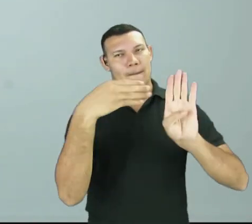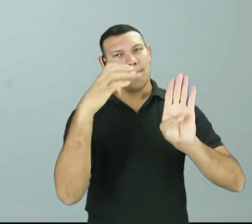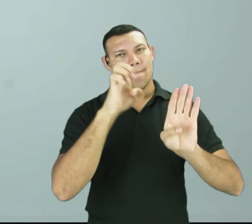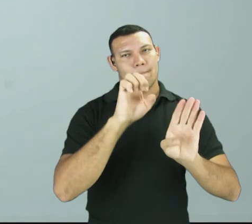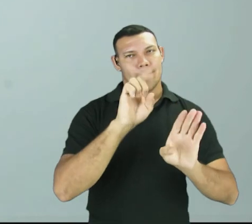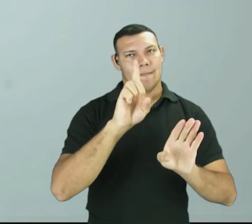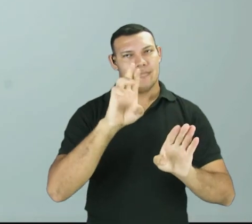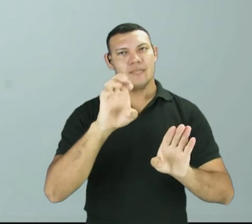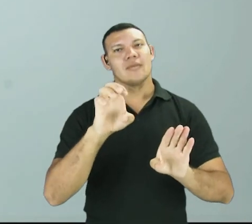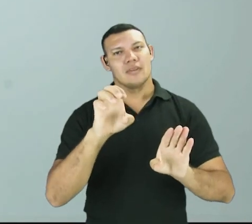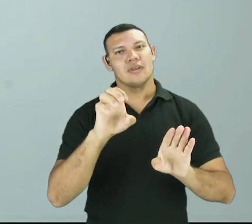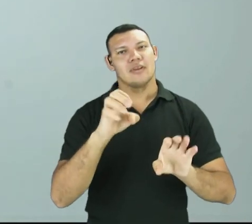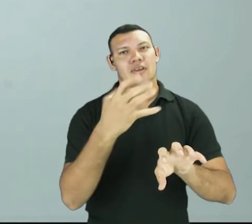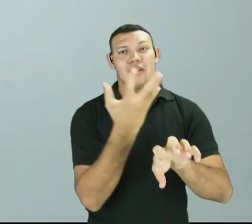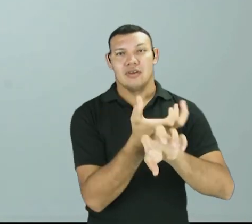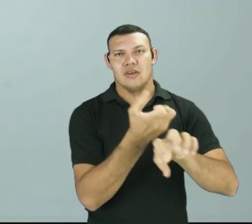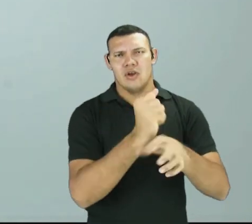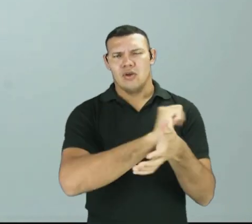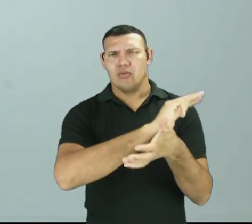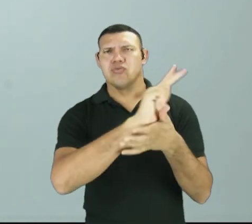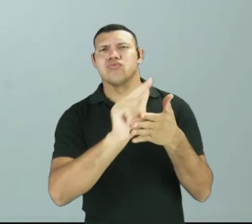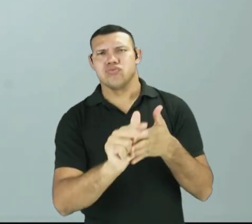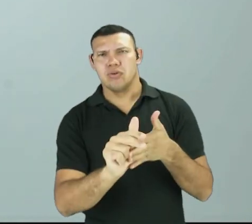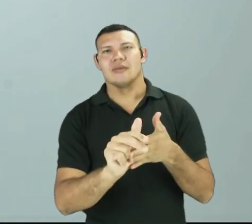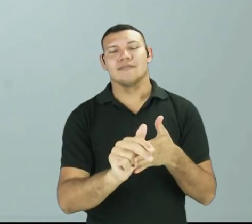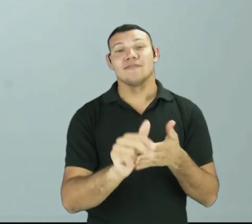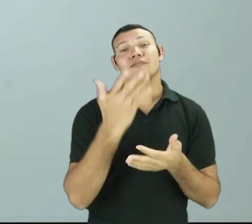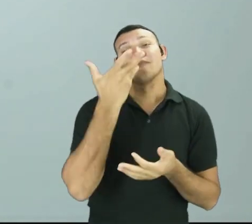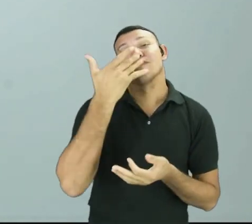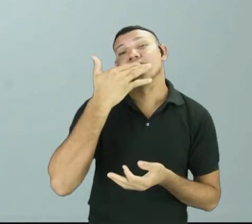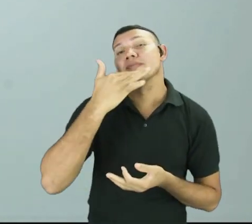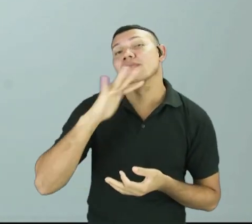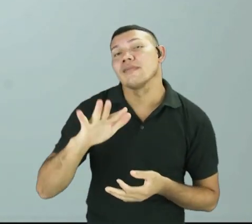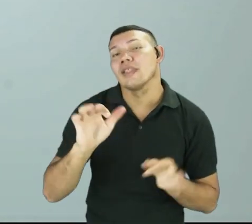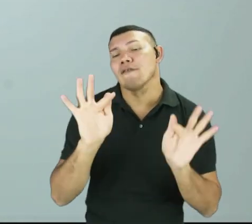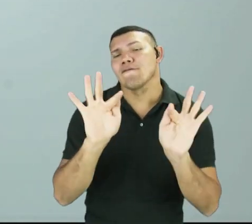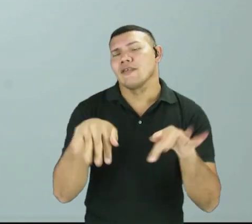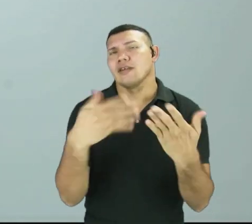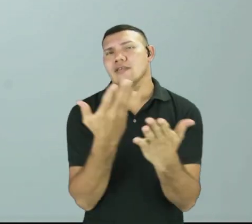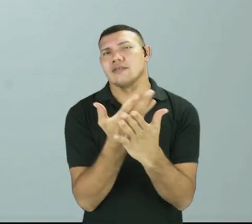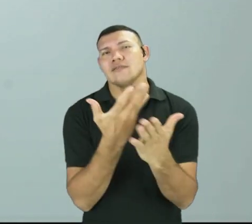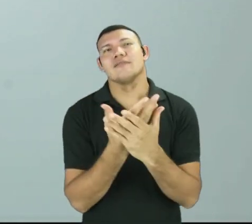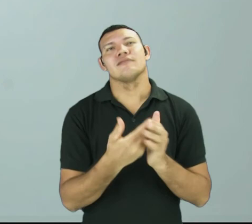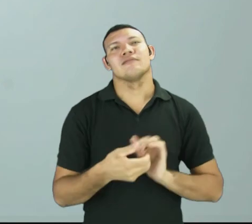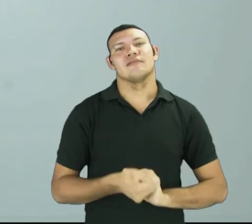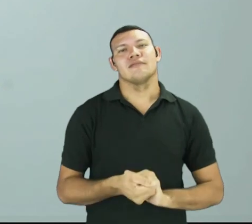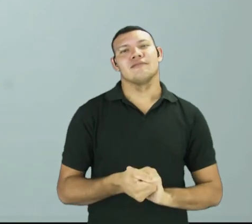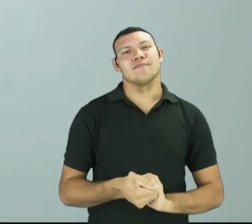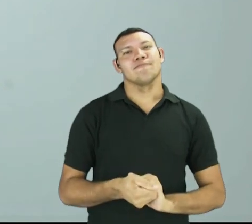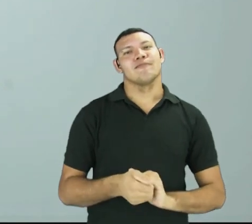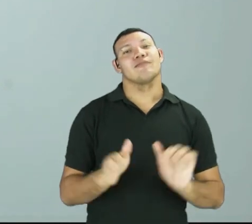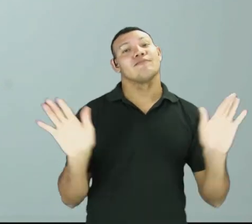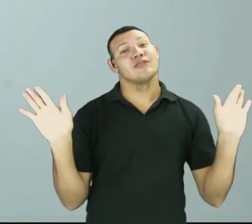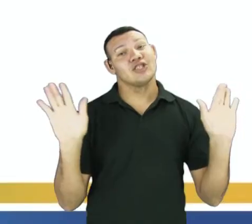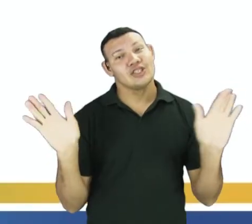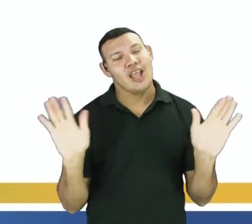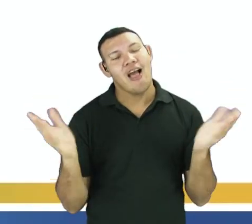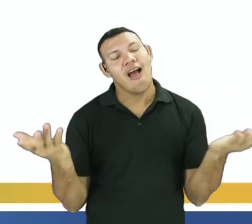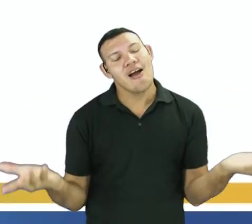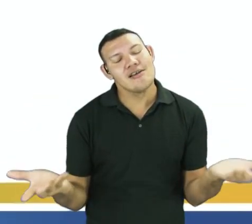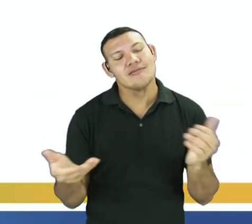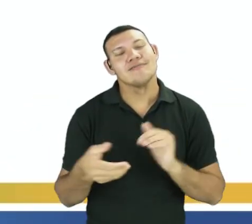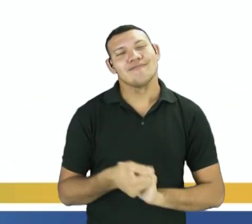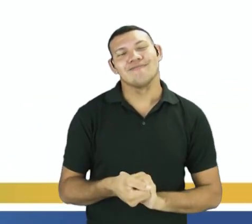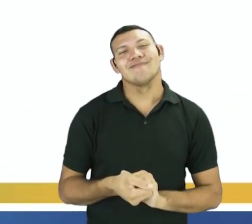a plataforma Educ de la Secretaria. Eita, professor, em espanhol, vamos em português também. Quem perdeu alguma aula, pessoal, vai lá